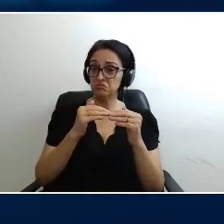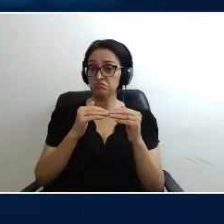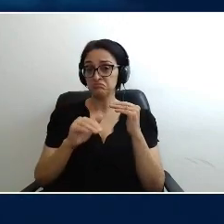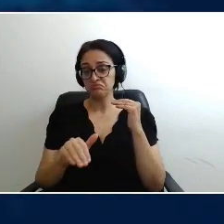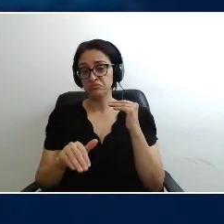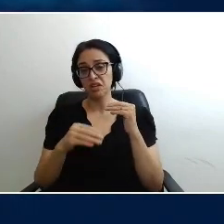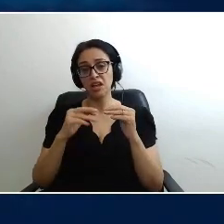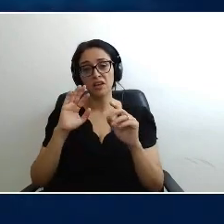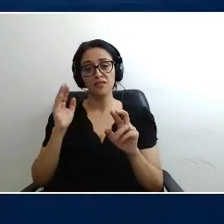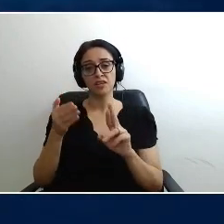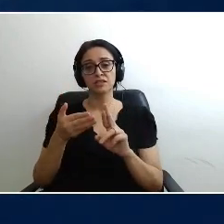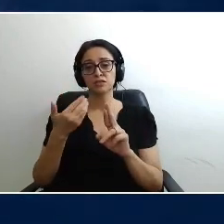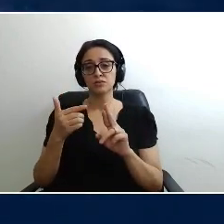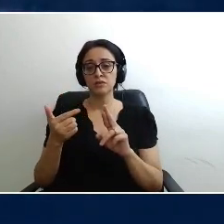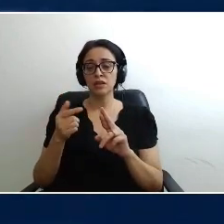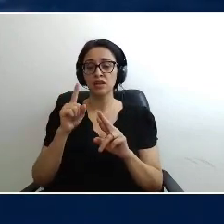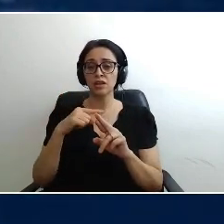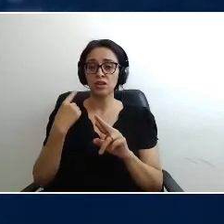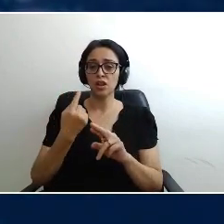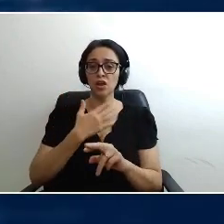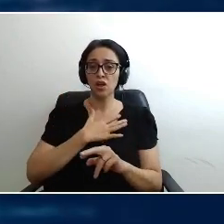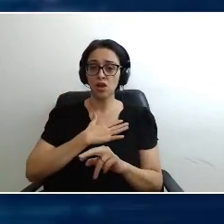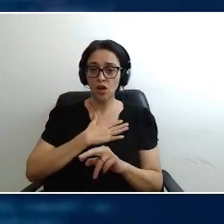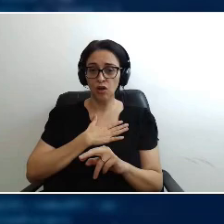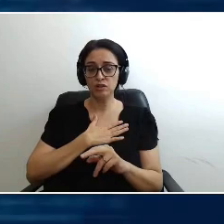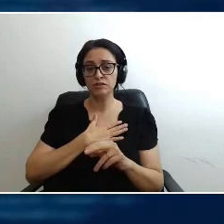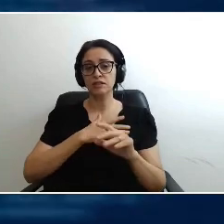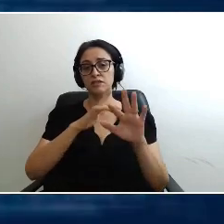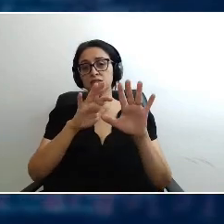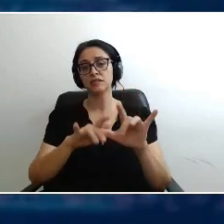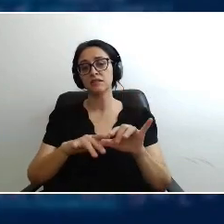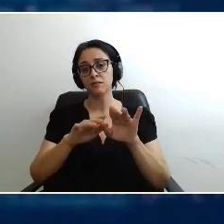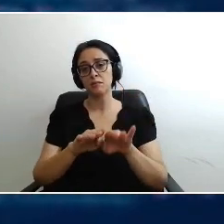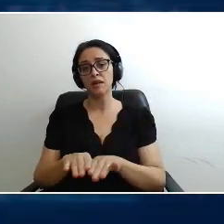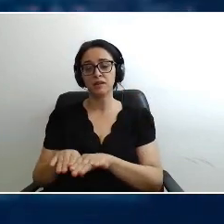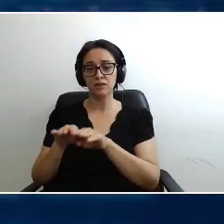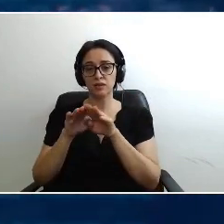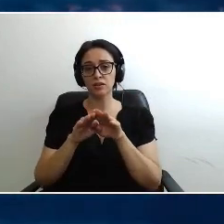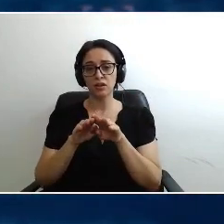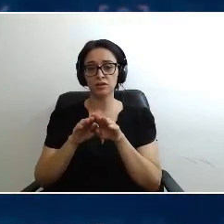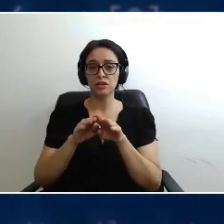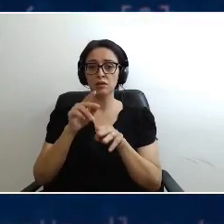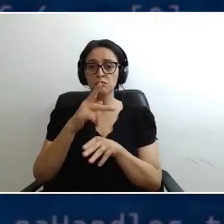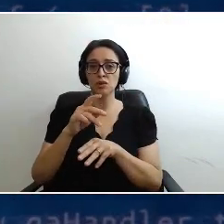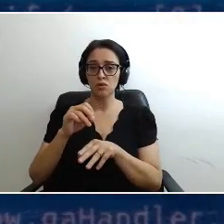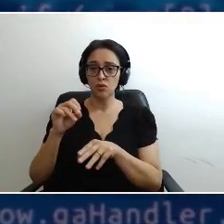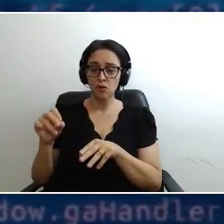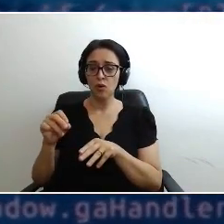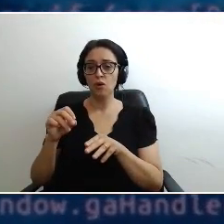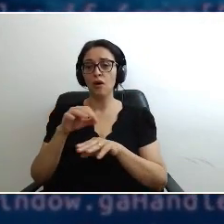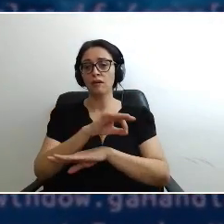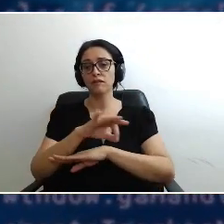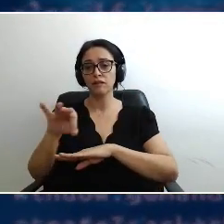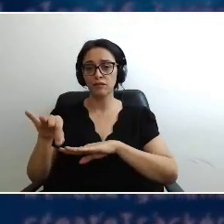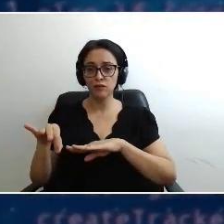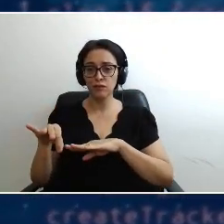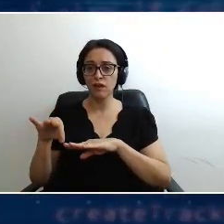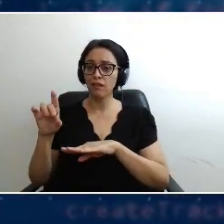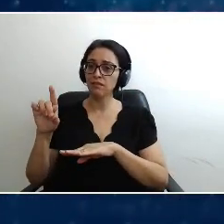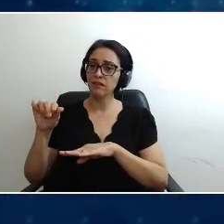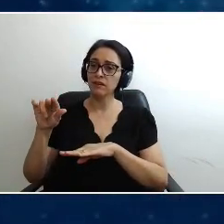isso, de que a gente gosta de, então, escrever padrões ali para a orientação a objetos e arquiteturas, né? A Dani trouxe